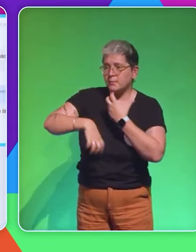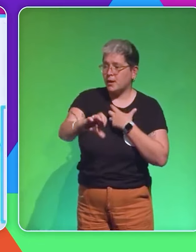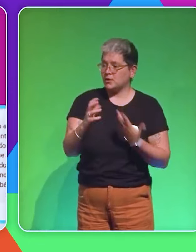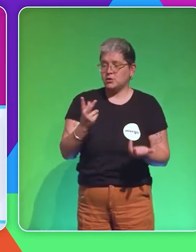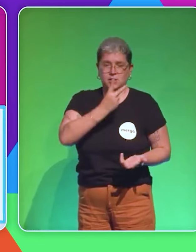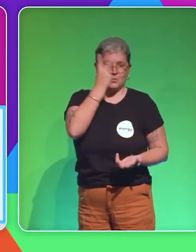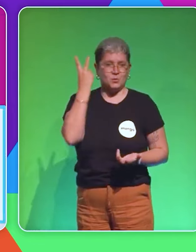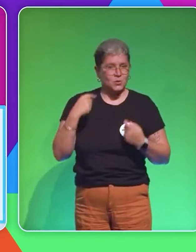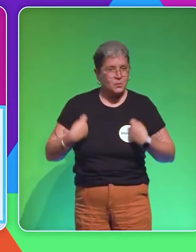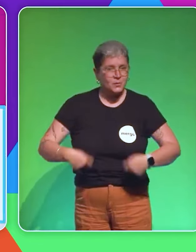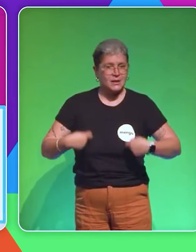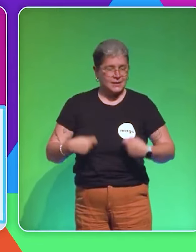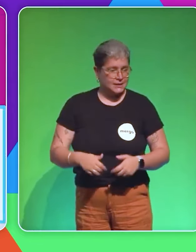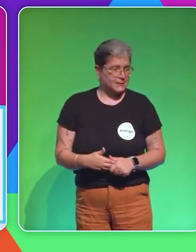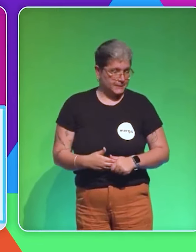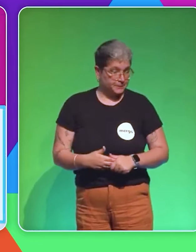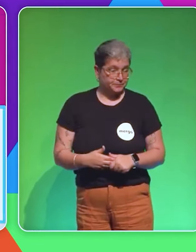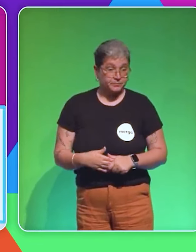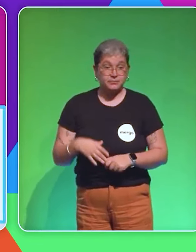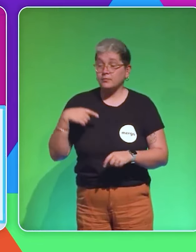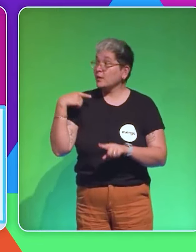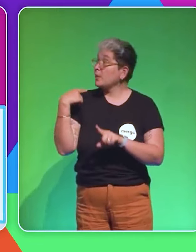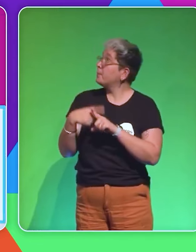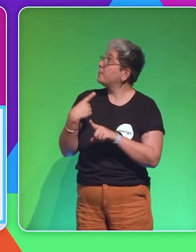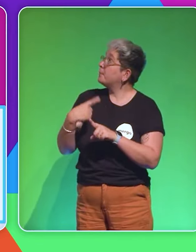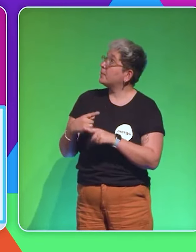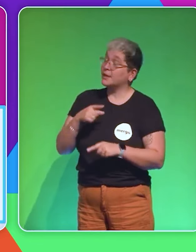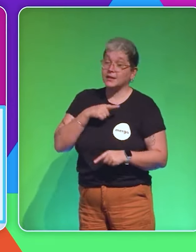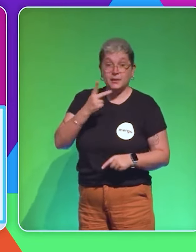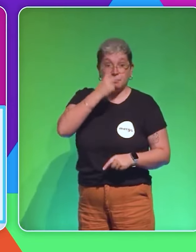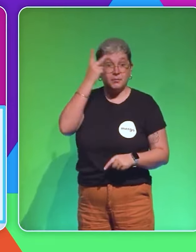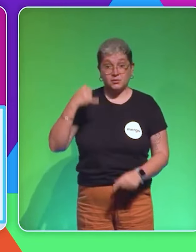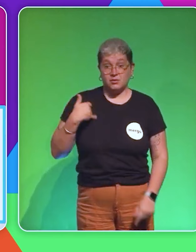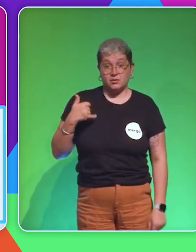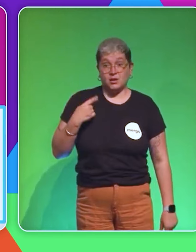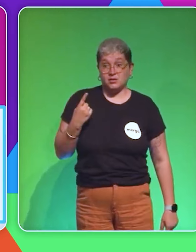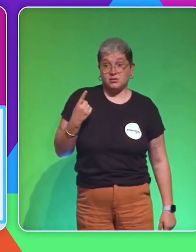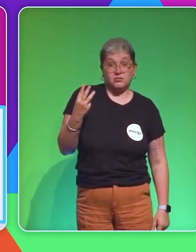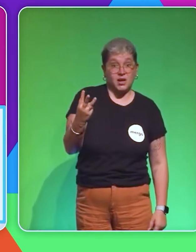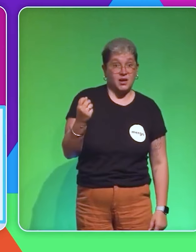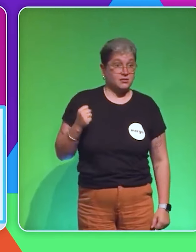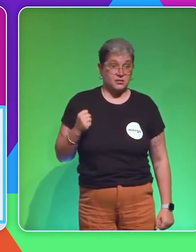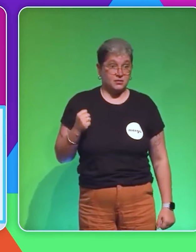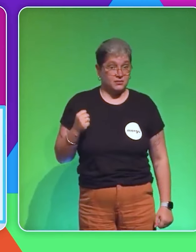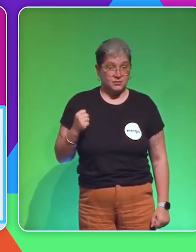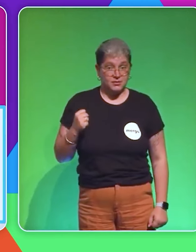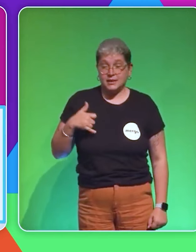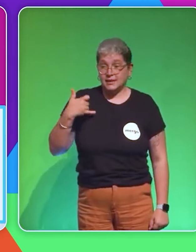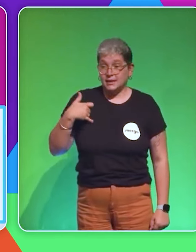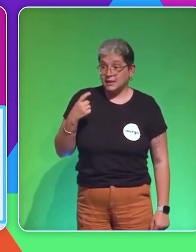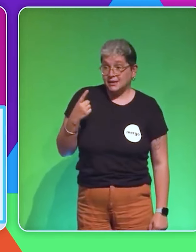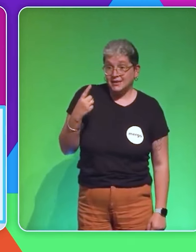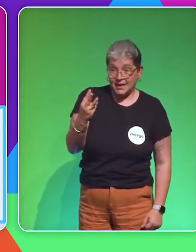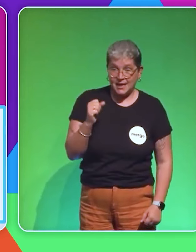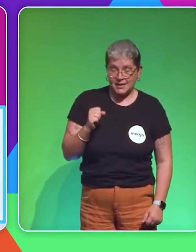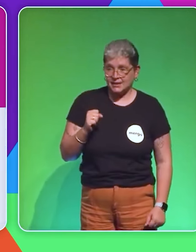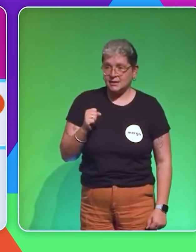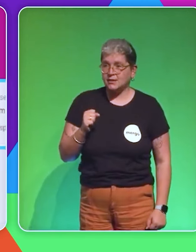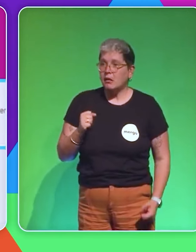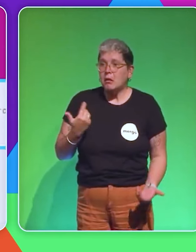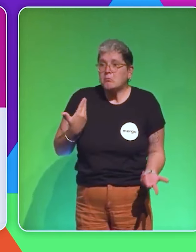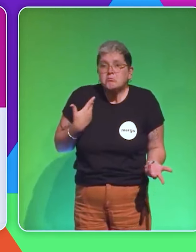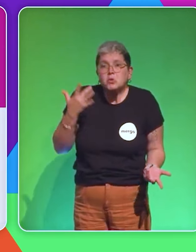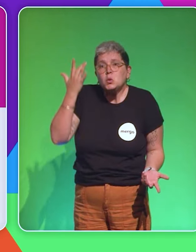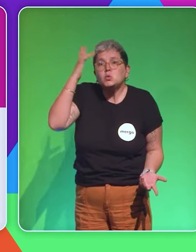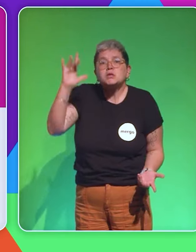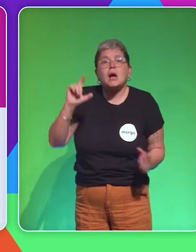pessoas porque aparece gente de 13 anos por exemplo aparece moleques que tão sem saber